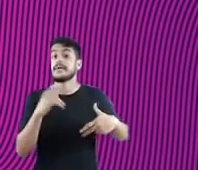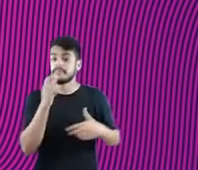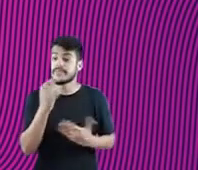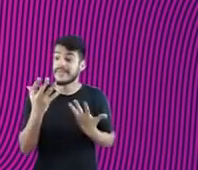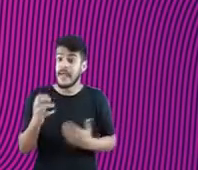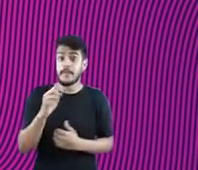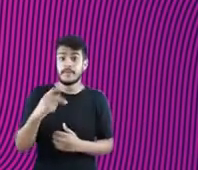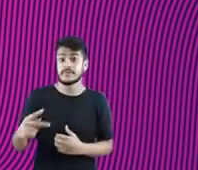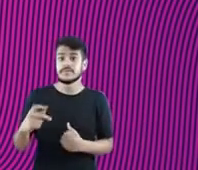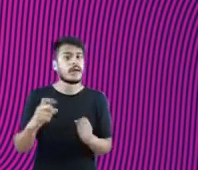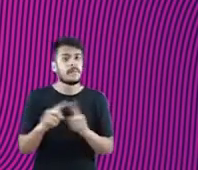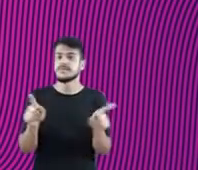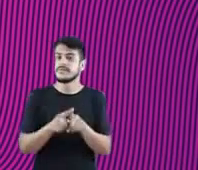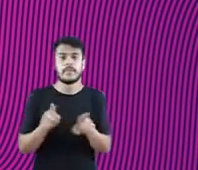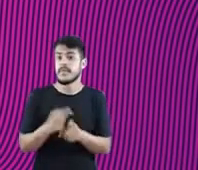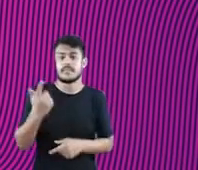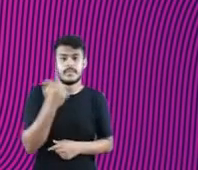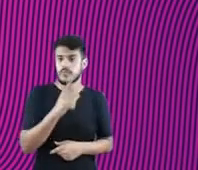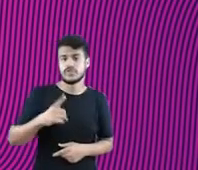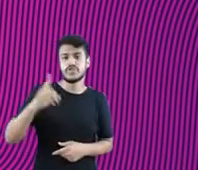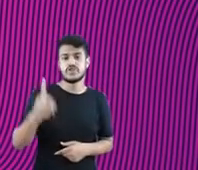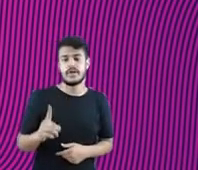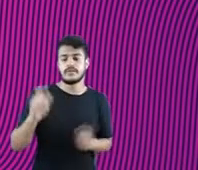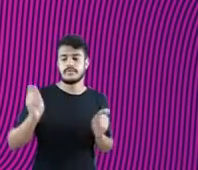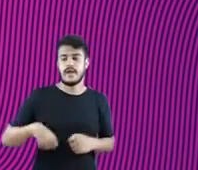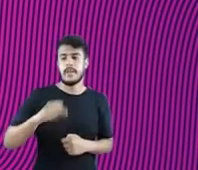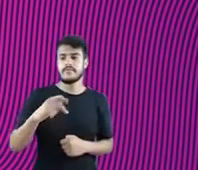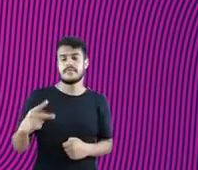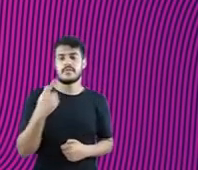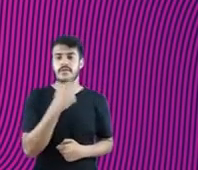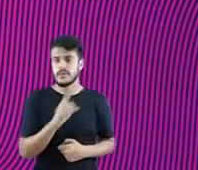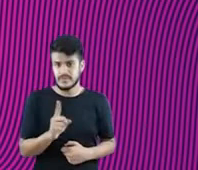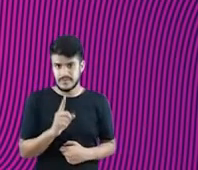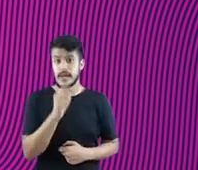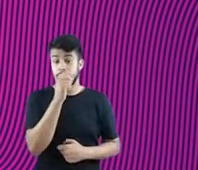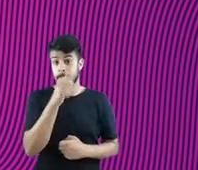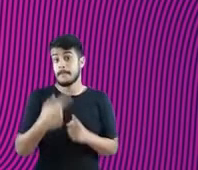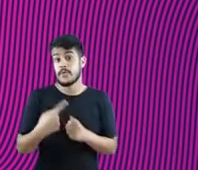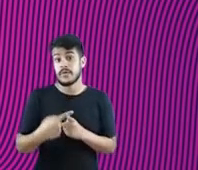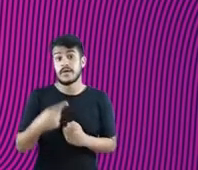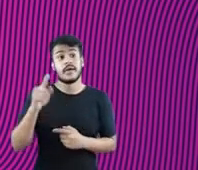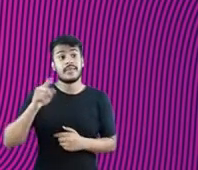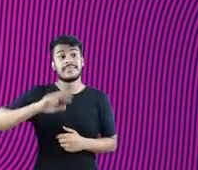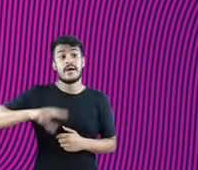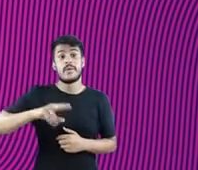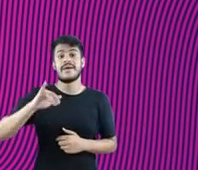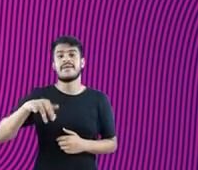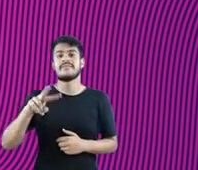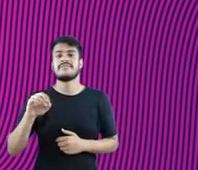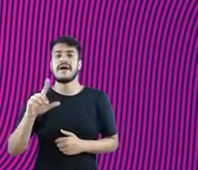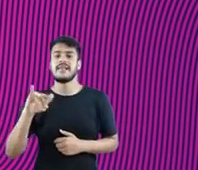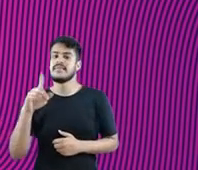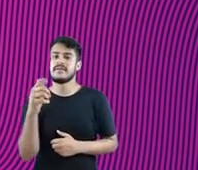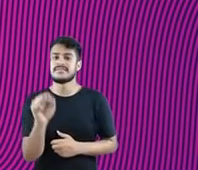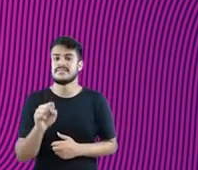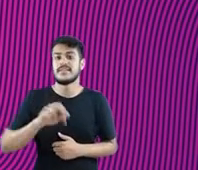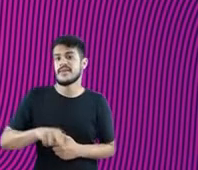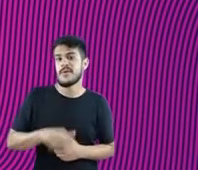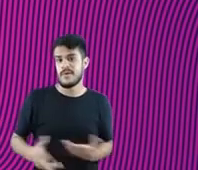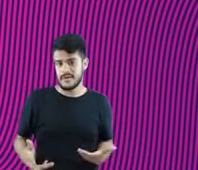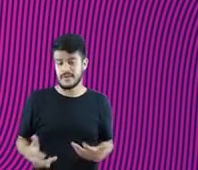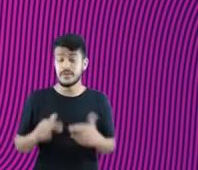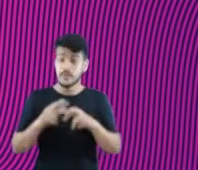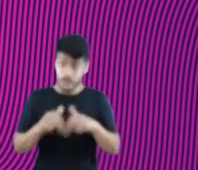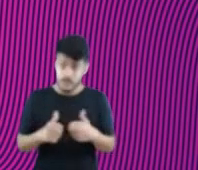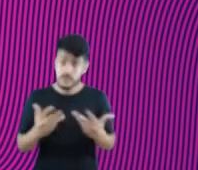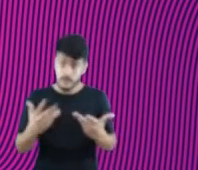tinham direito de se aposentar, né? Porque não eram inválidas. Então, assim, eu queria só colocar esse